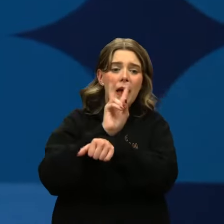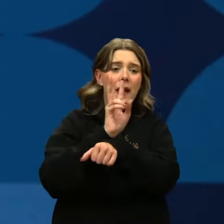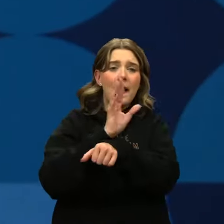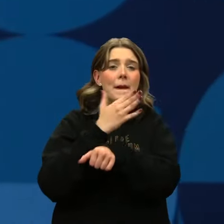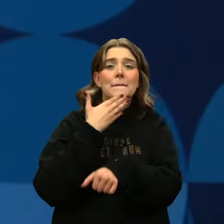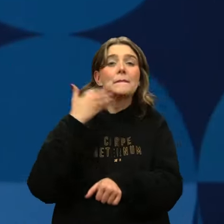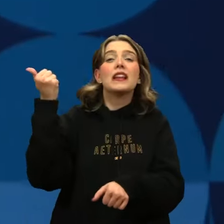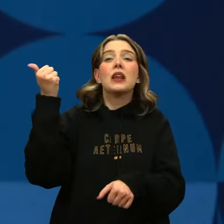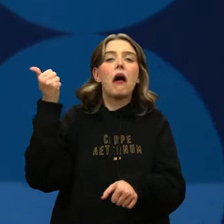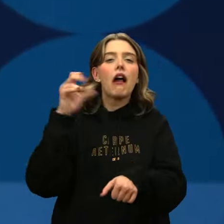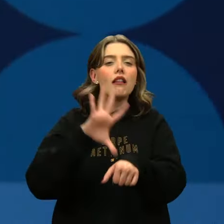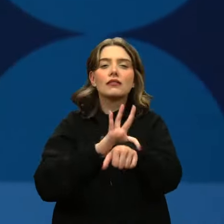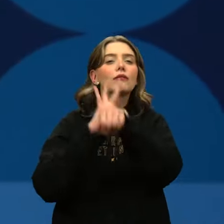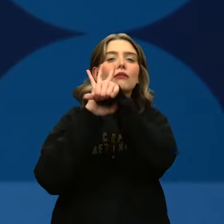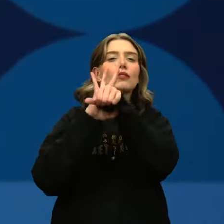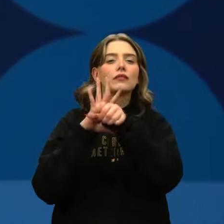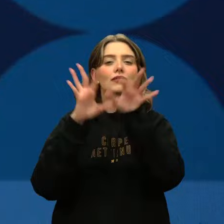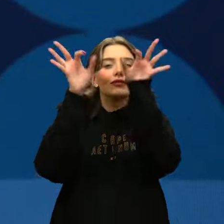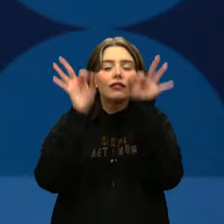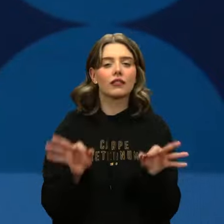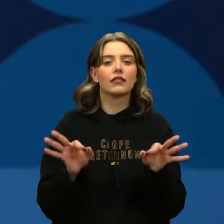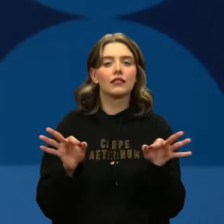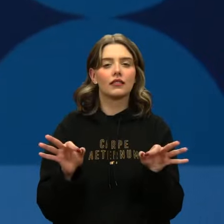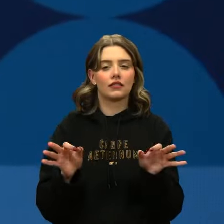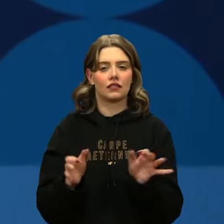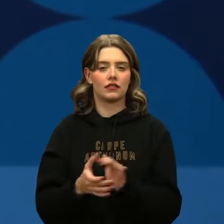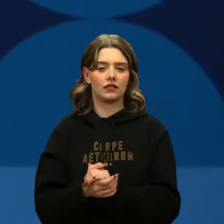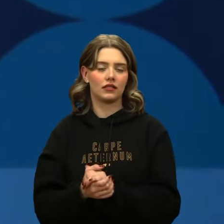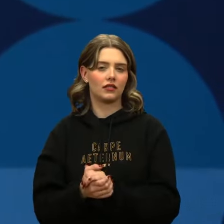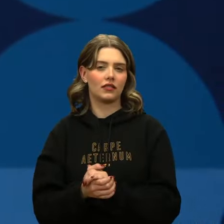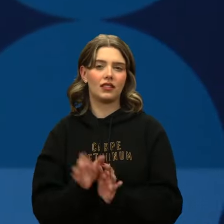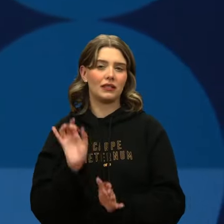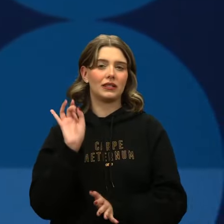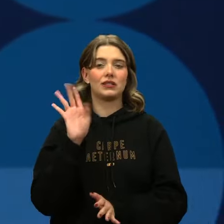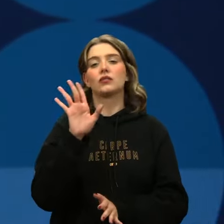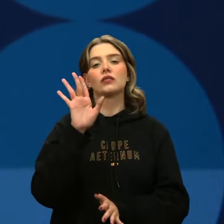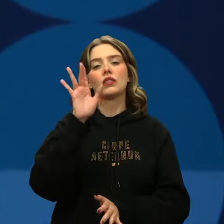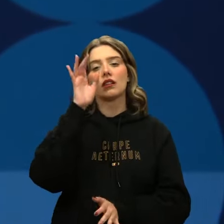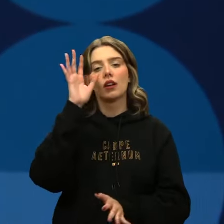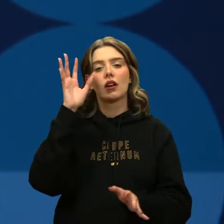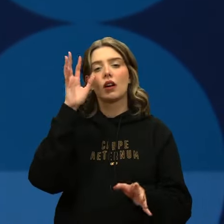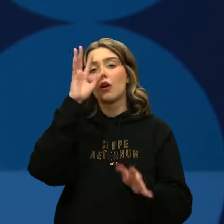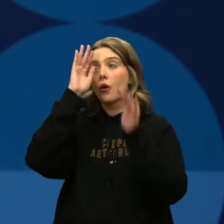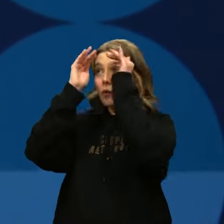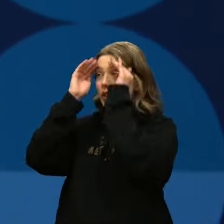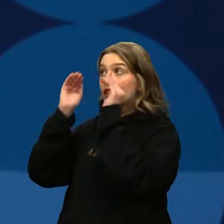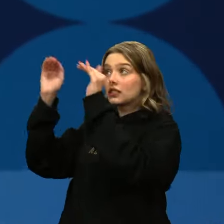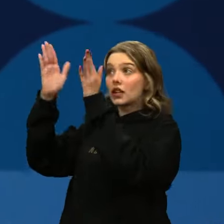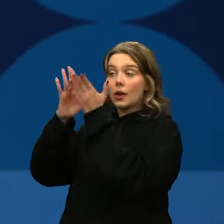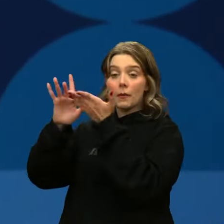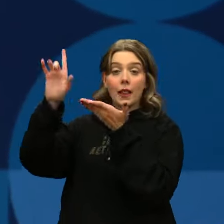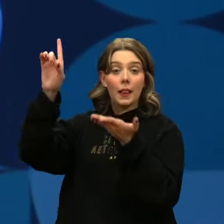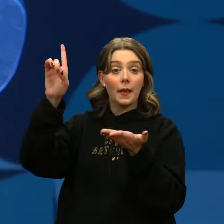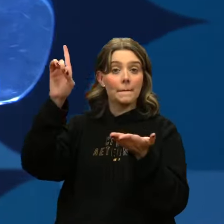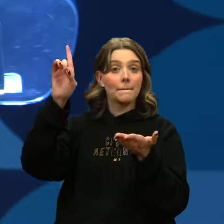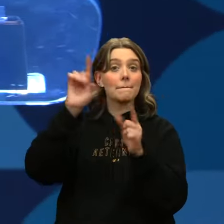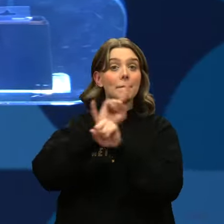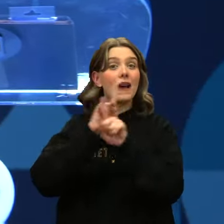esse. Mas ele não fala apenas guardaram a minha palavra, mas ele fala a palavra da